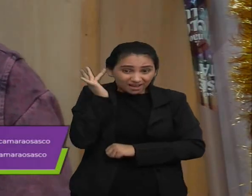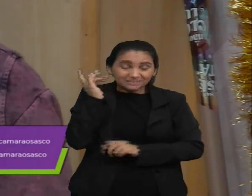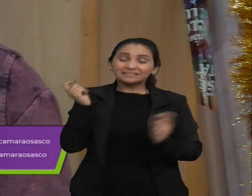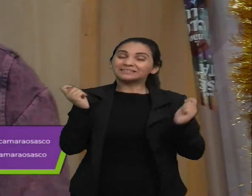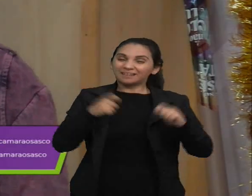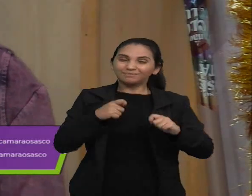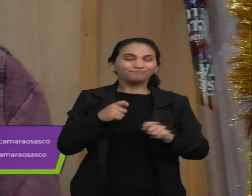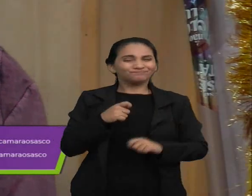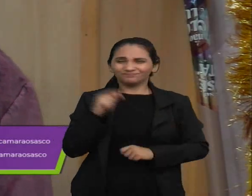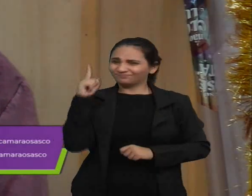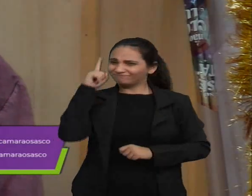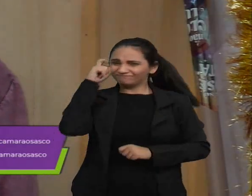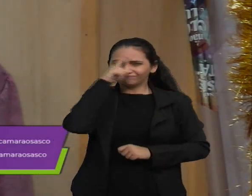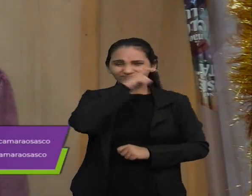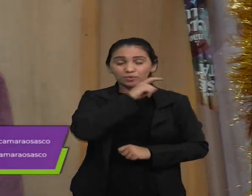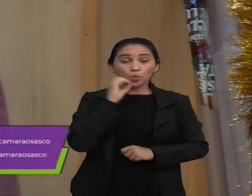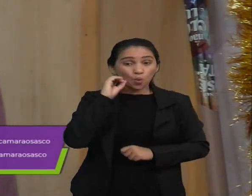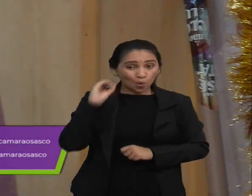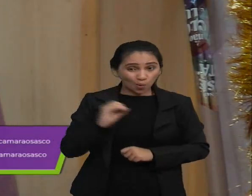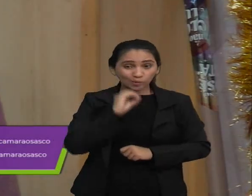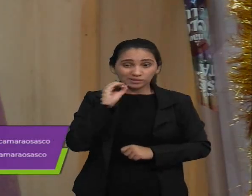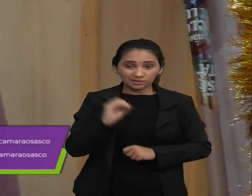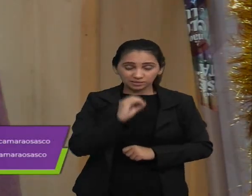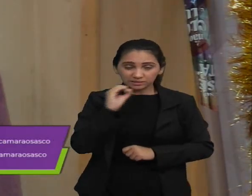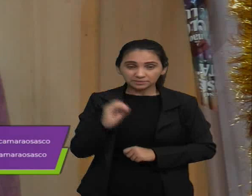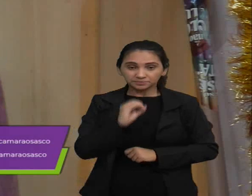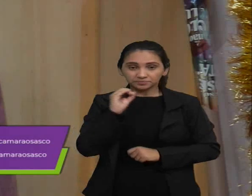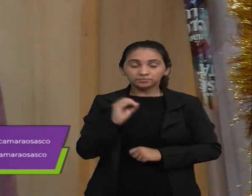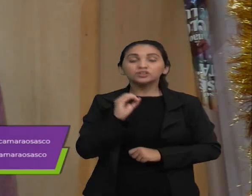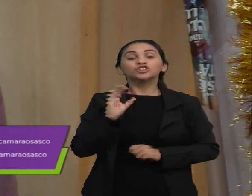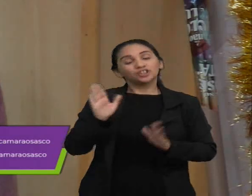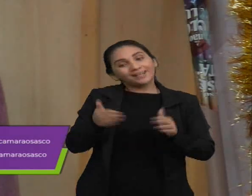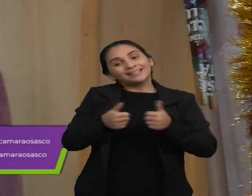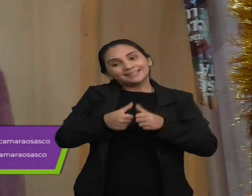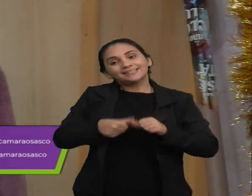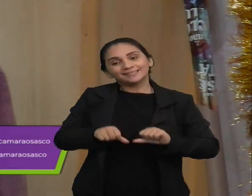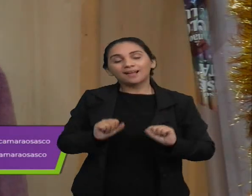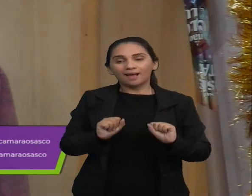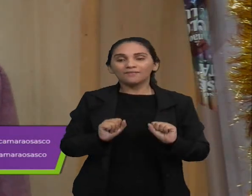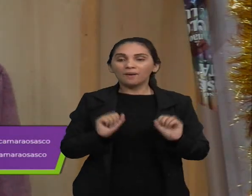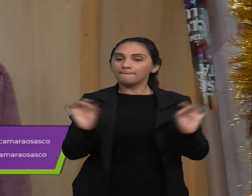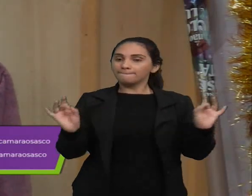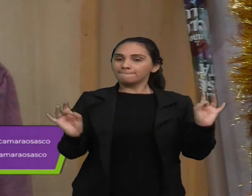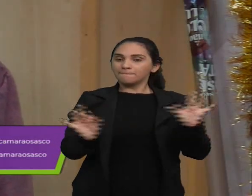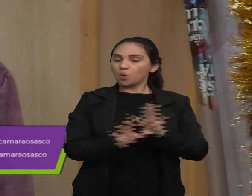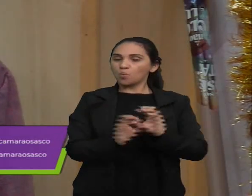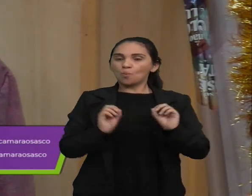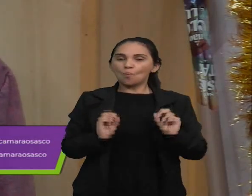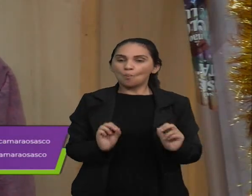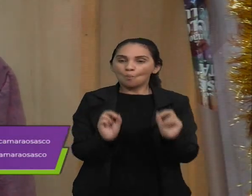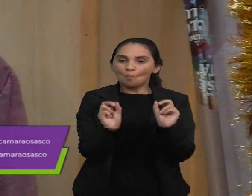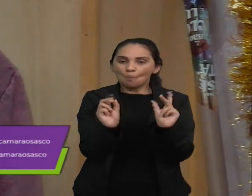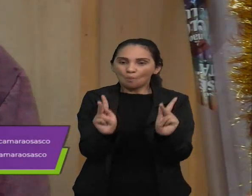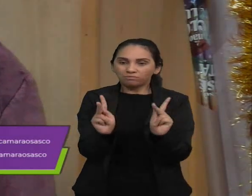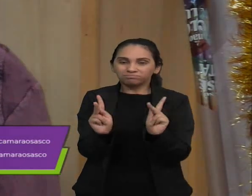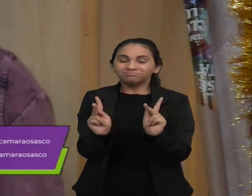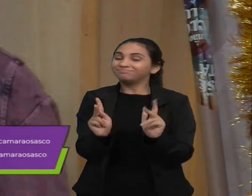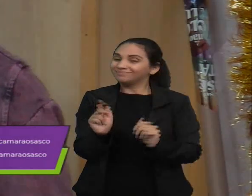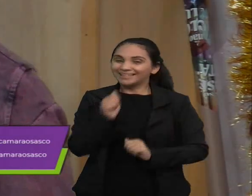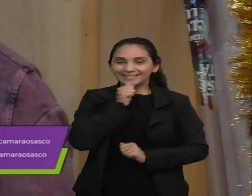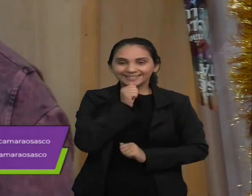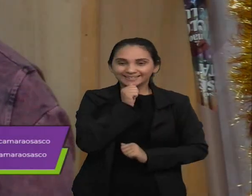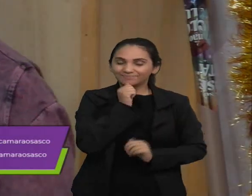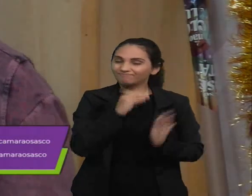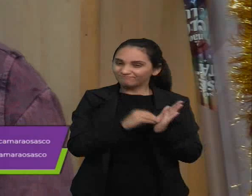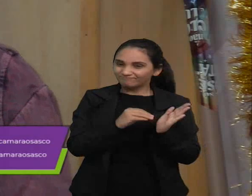posso garantir para vocês que Osasco já estava na situação de universalização. Se é